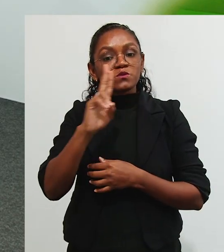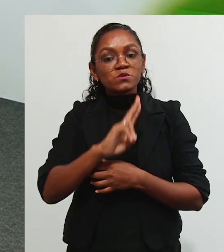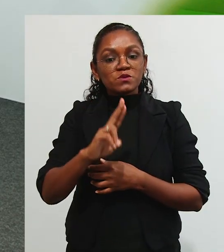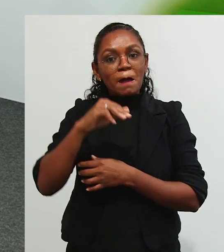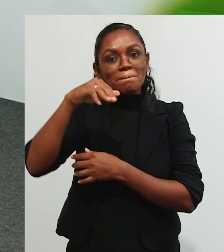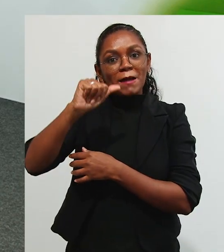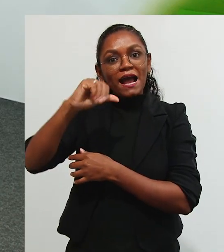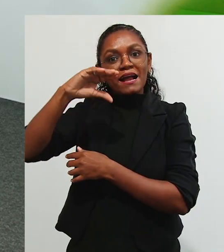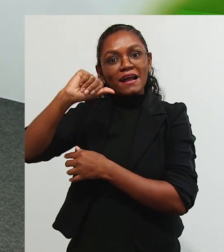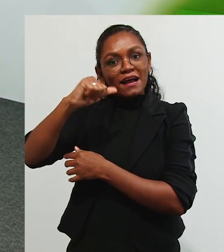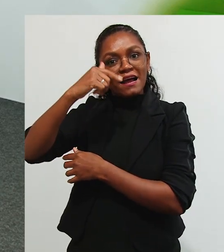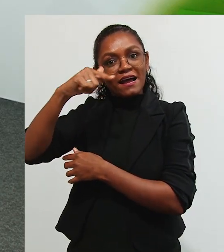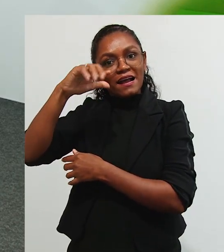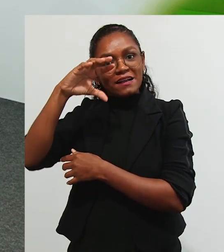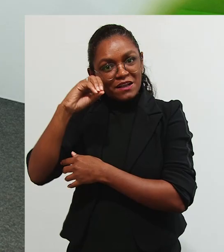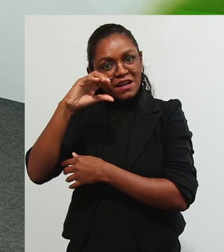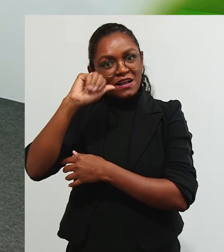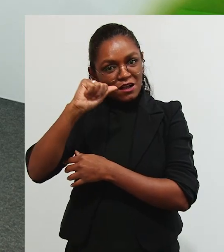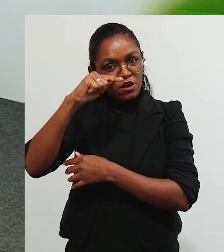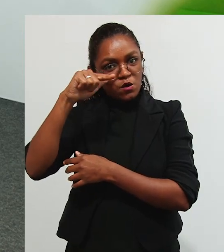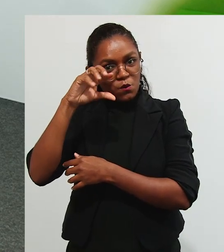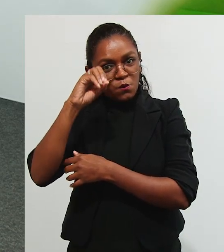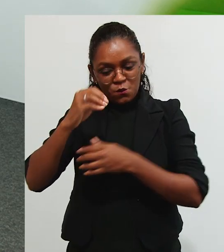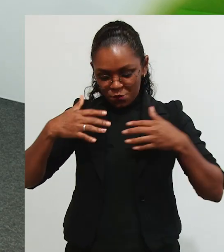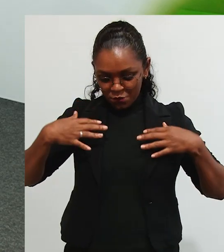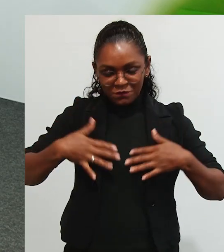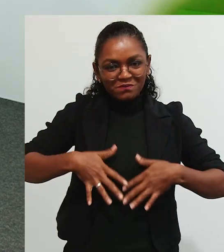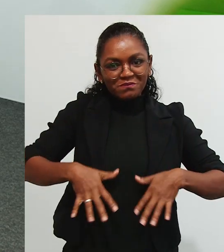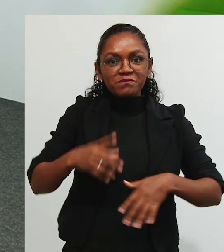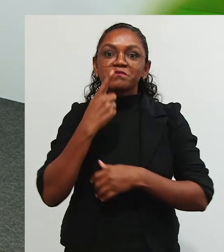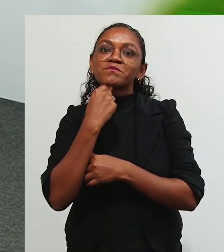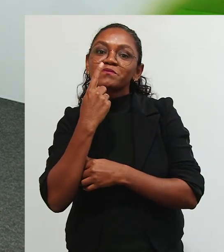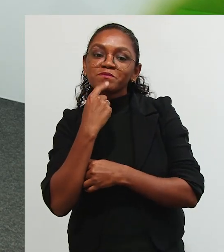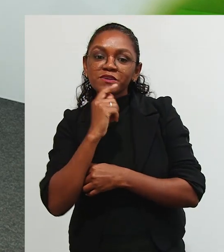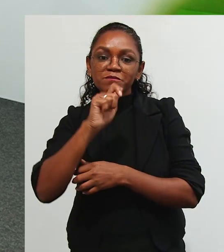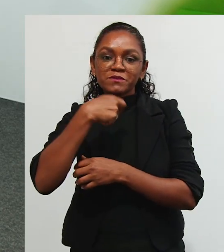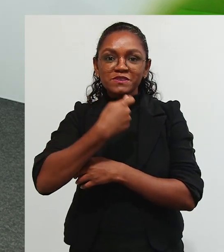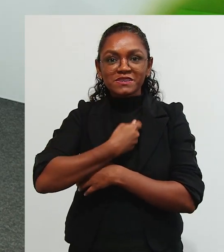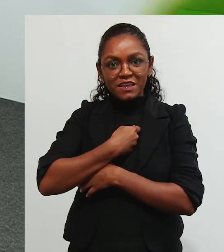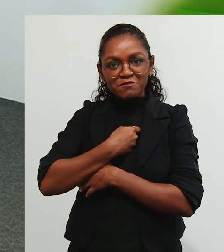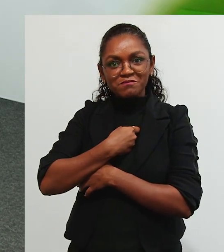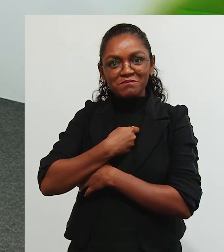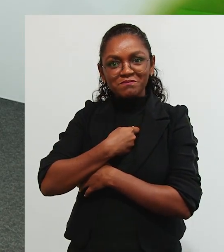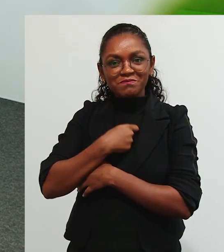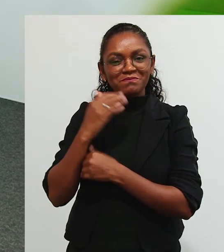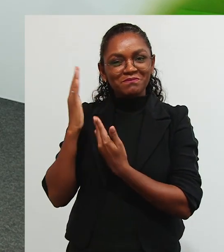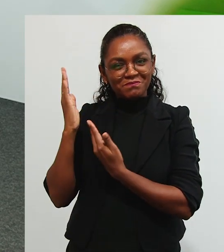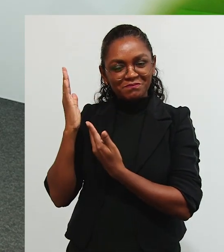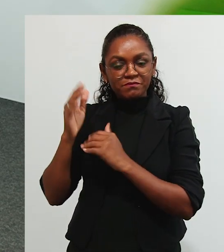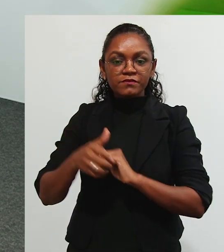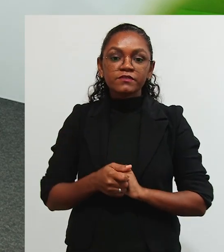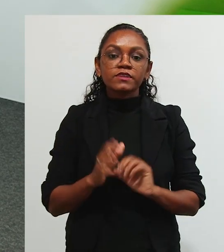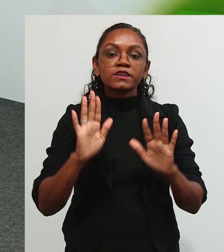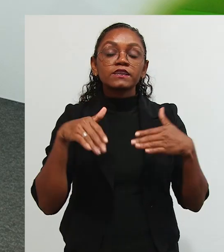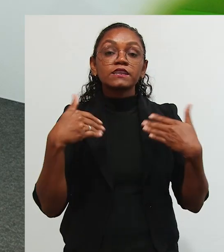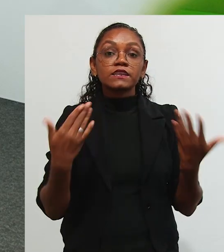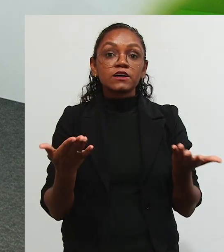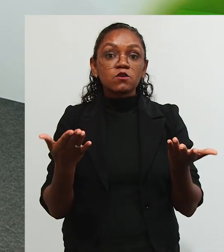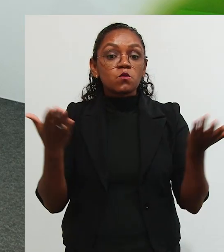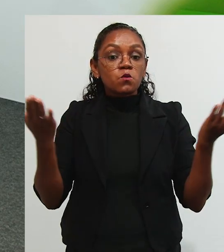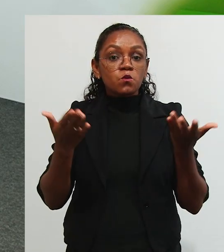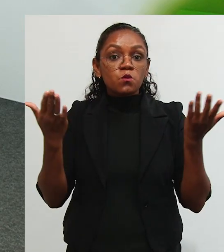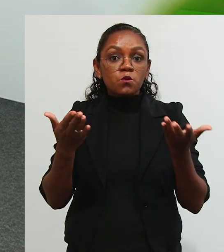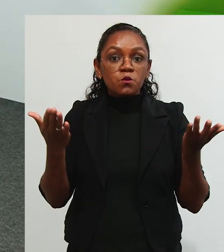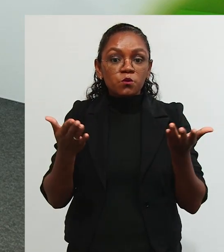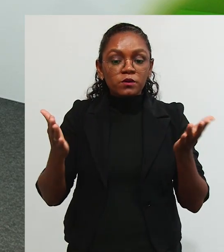de cor vermelha e o meu sinal que me identifica na comunidade surda é este aqui. Então, nós estamos na